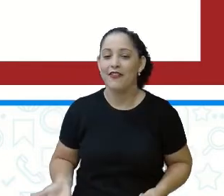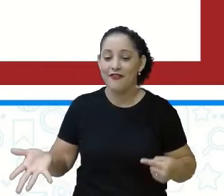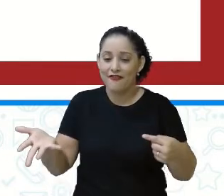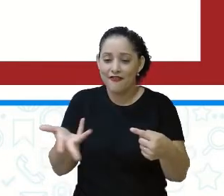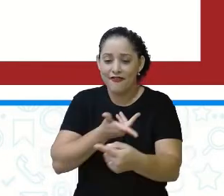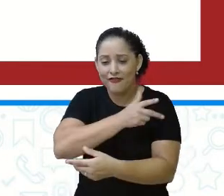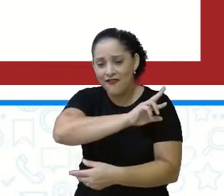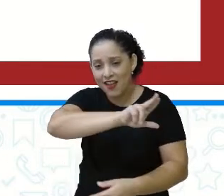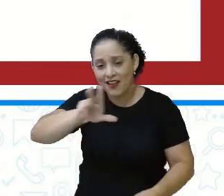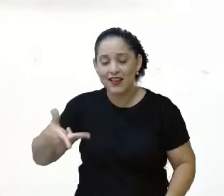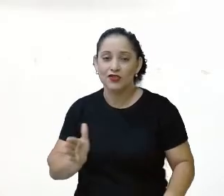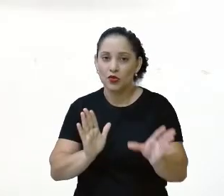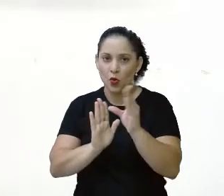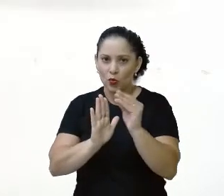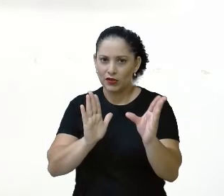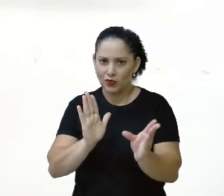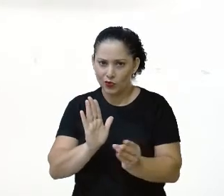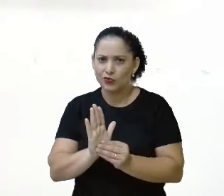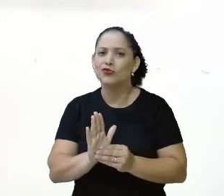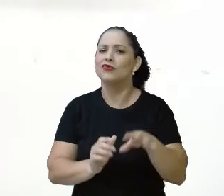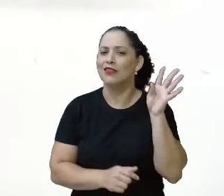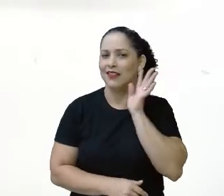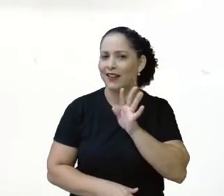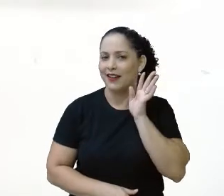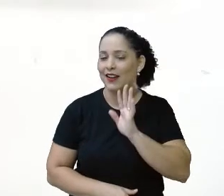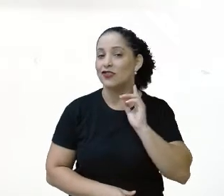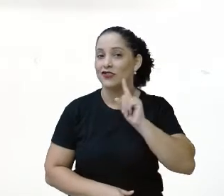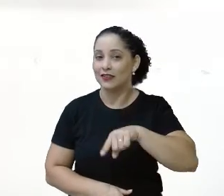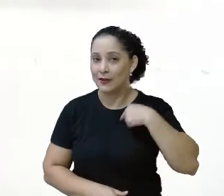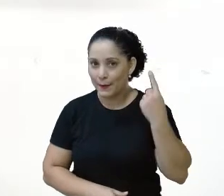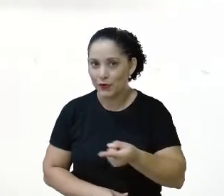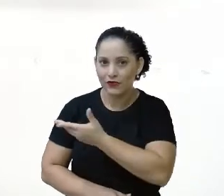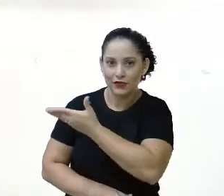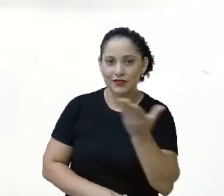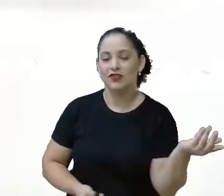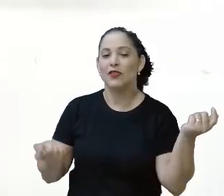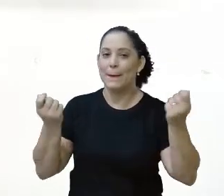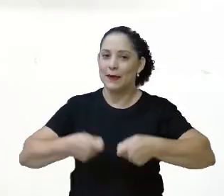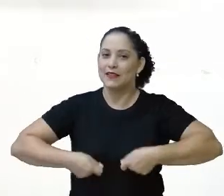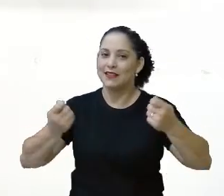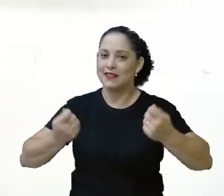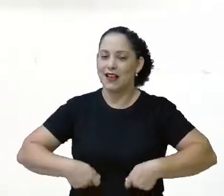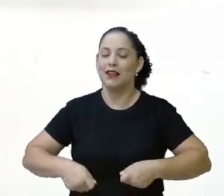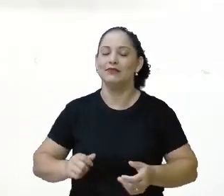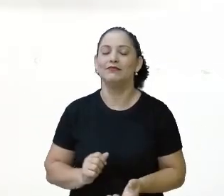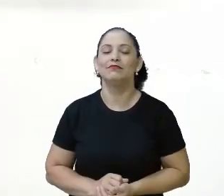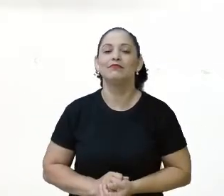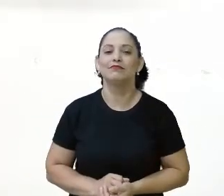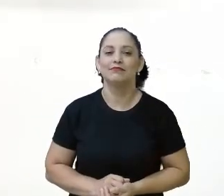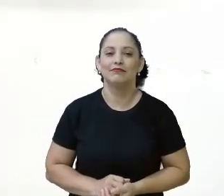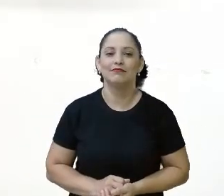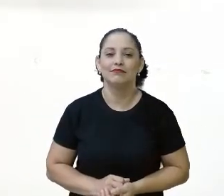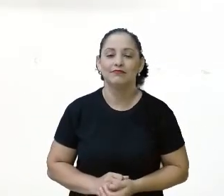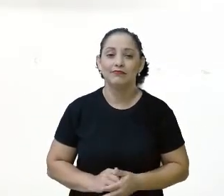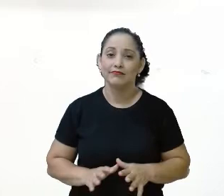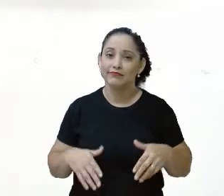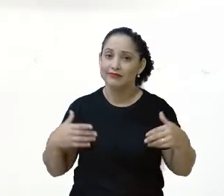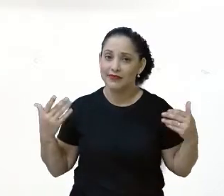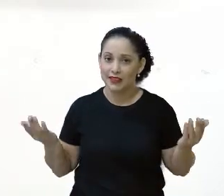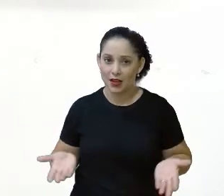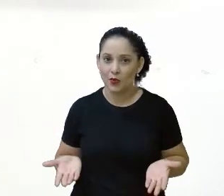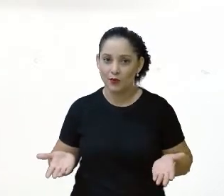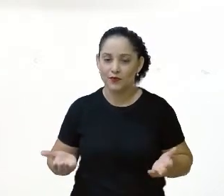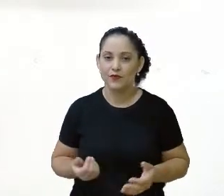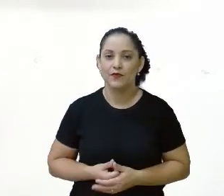vários conteúdos interessantes e que depois vocês vão precisar aí na sala de vocês. Então, o frevo